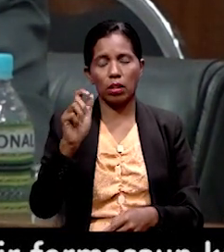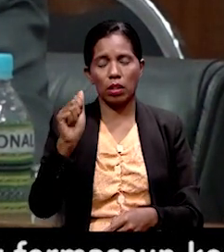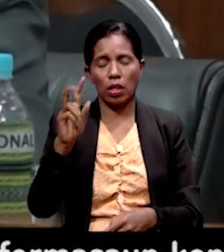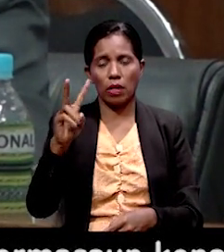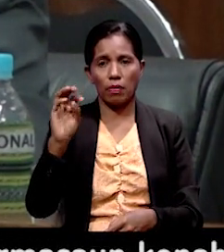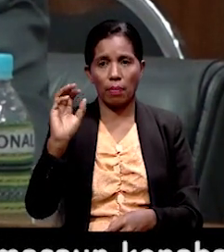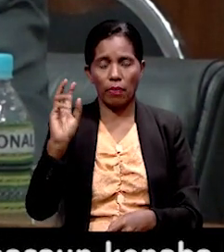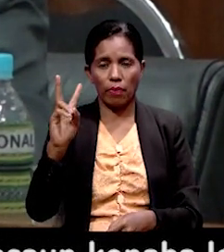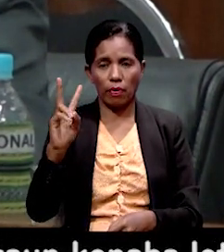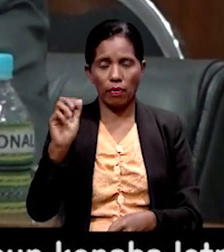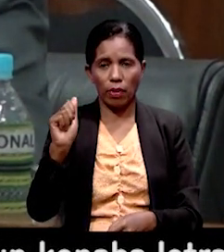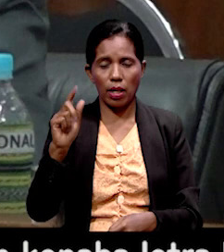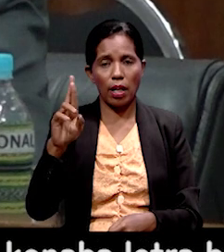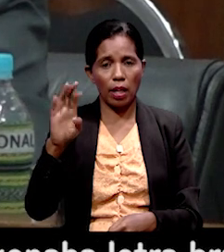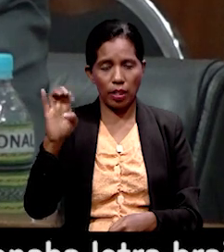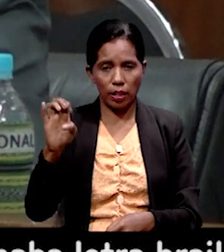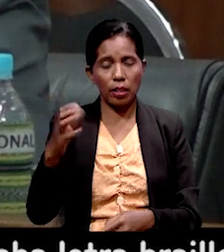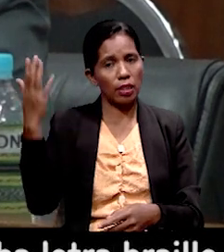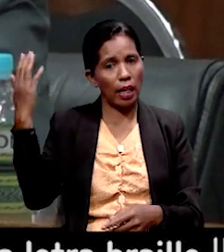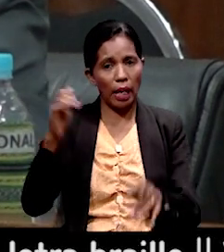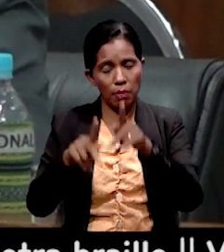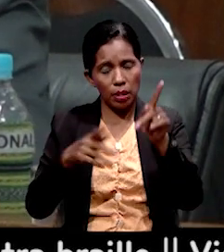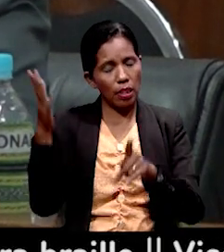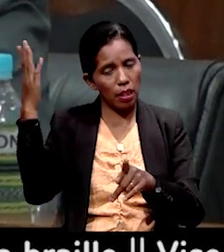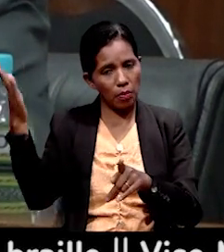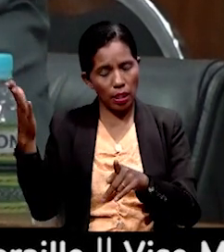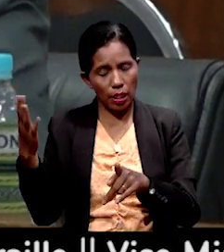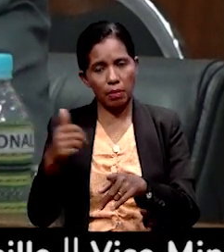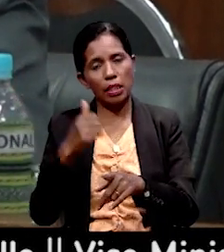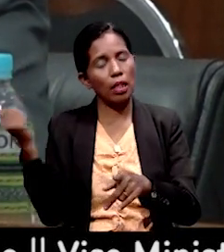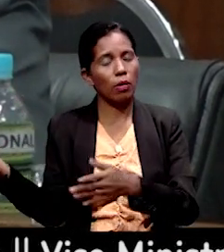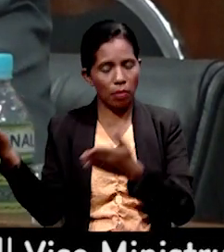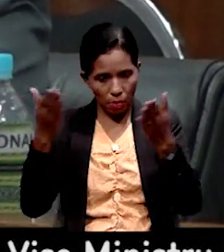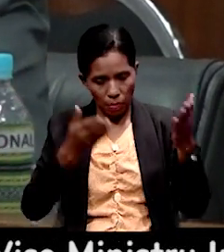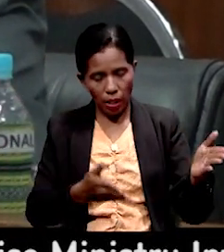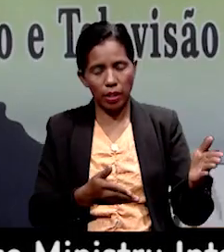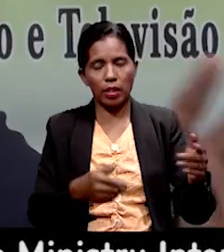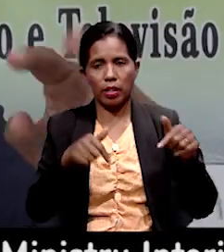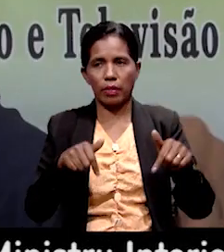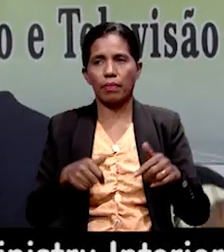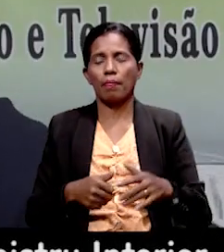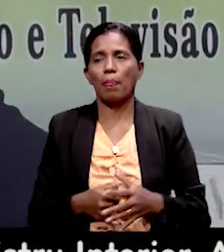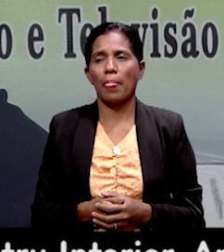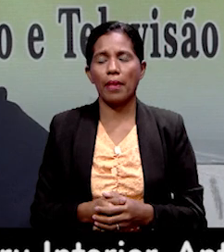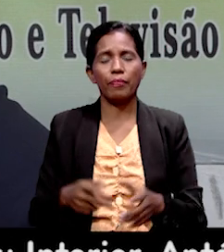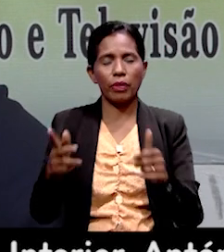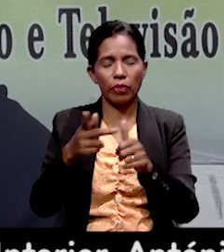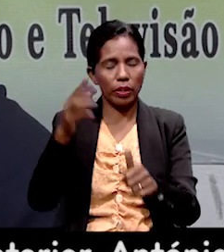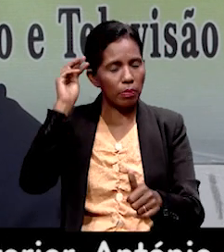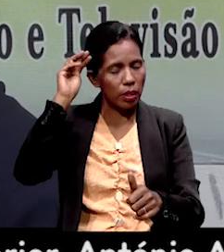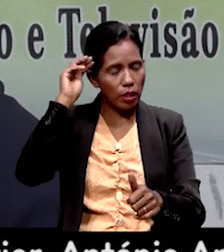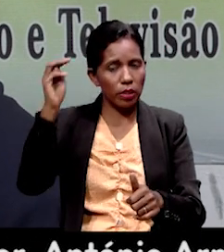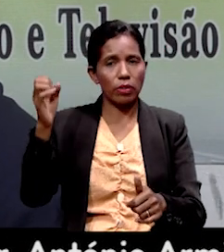agora balo atravessa maiona e se iremos centenas na vez na ba. Vice-ministro Interior